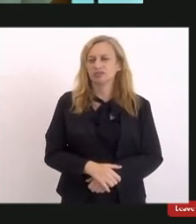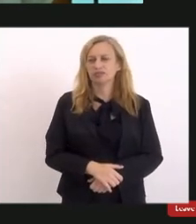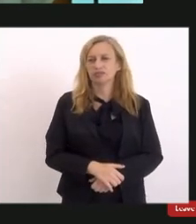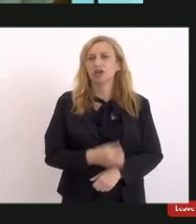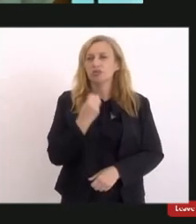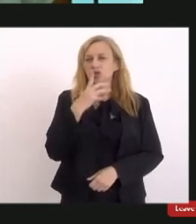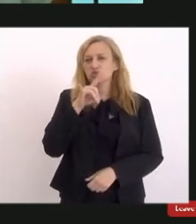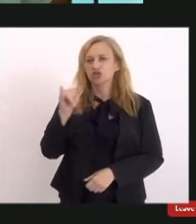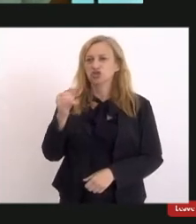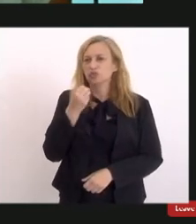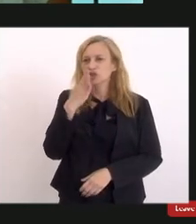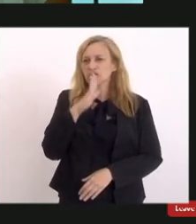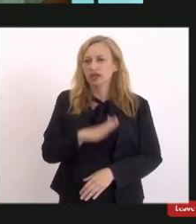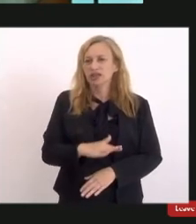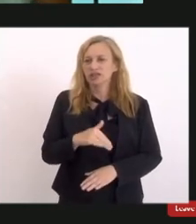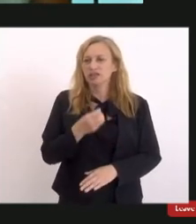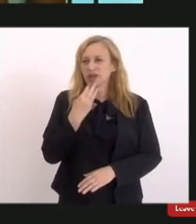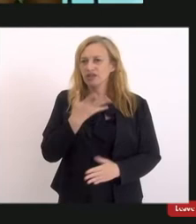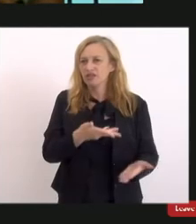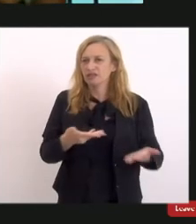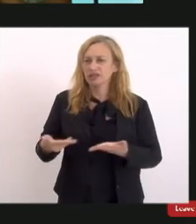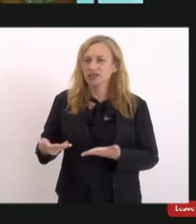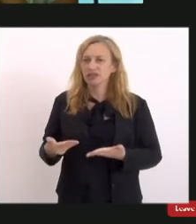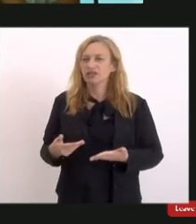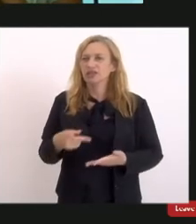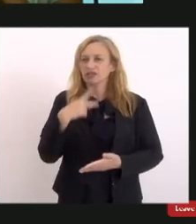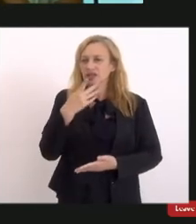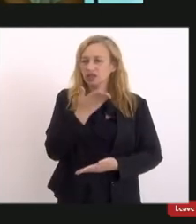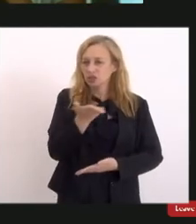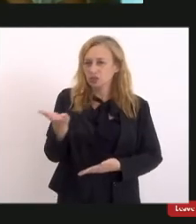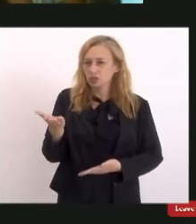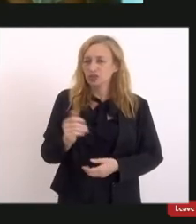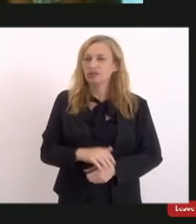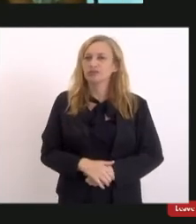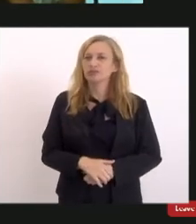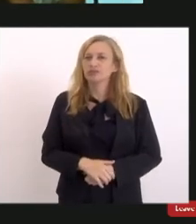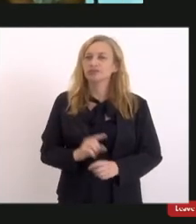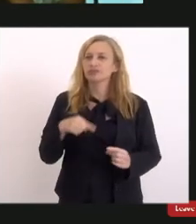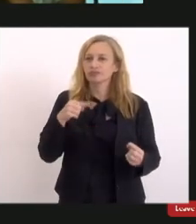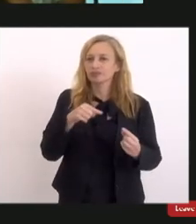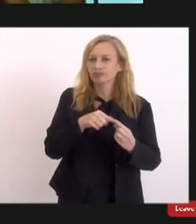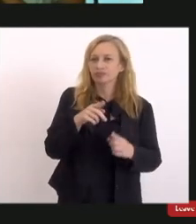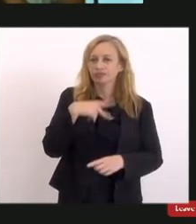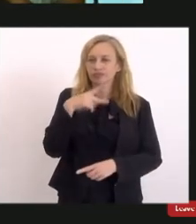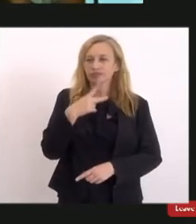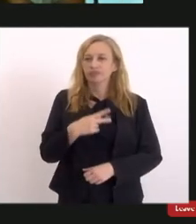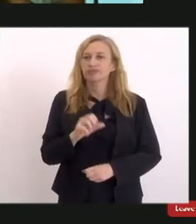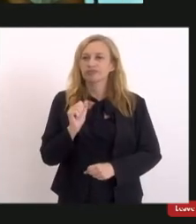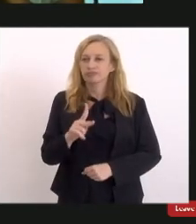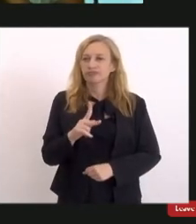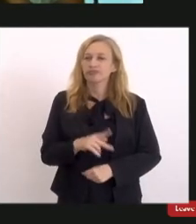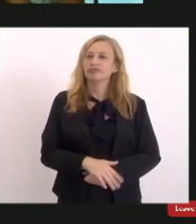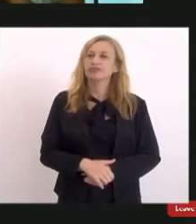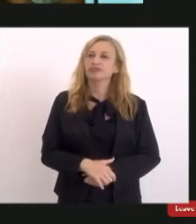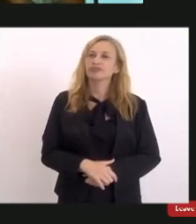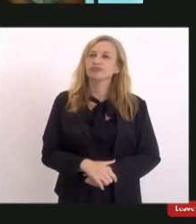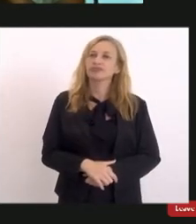dia, Gabriel. Boa tarde já. Bem-vindo. A palavra é sua. Boa tarde. Objetividade. Pode deixar.